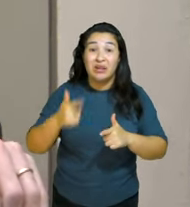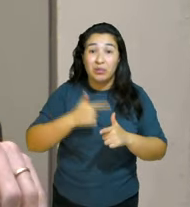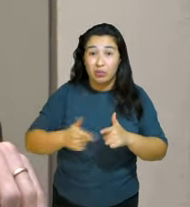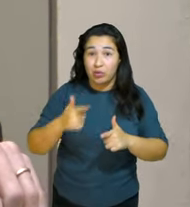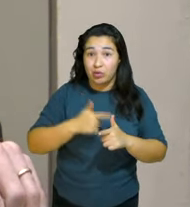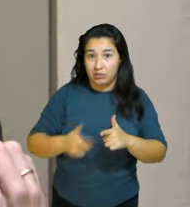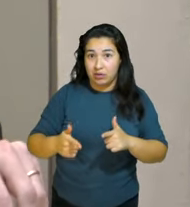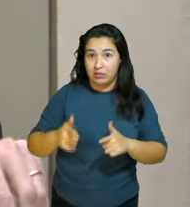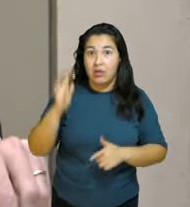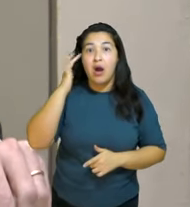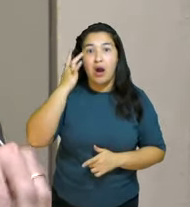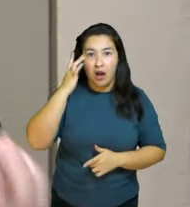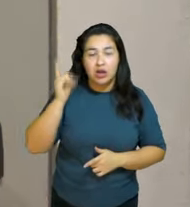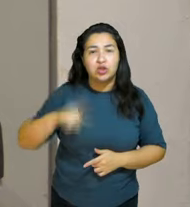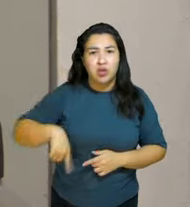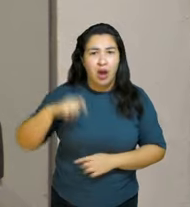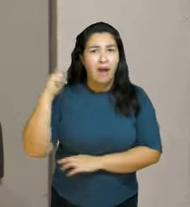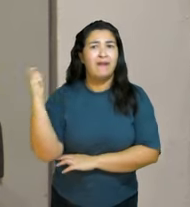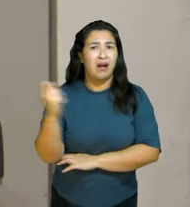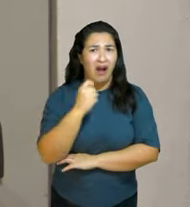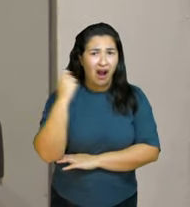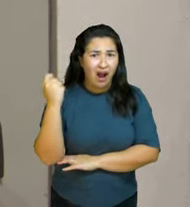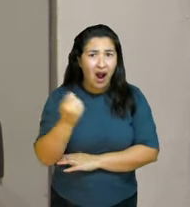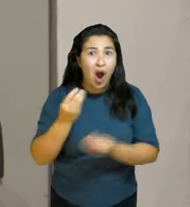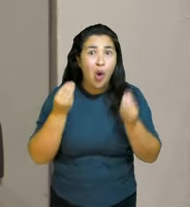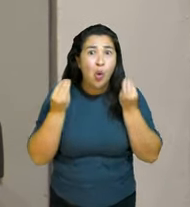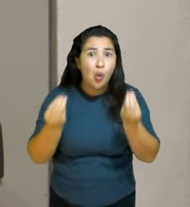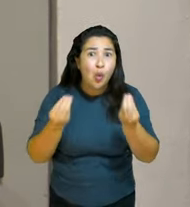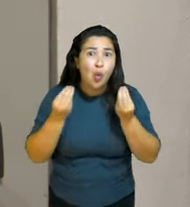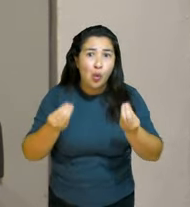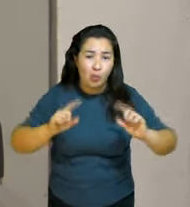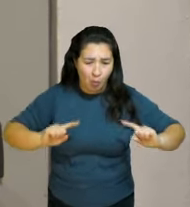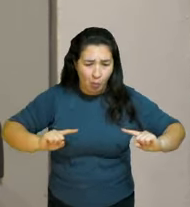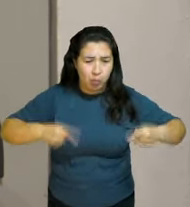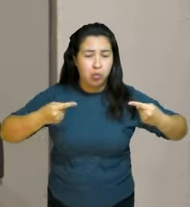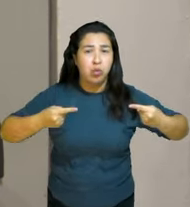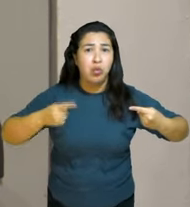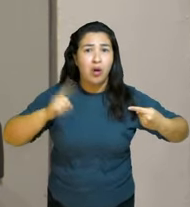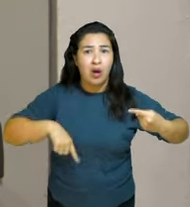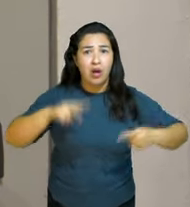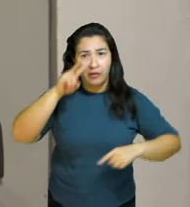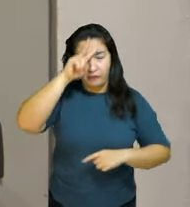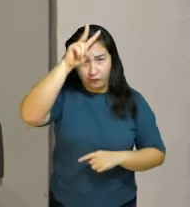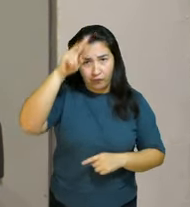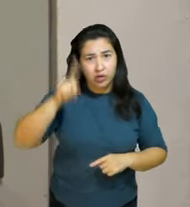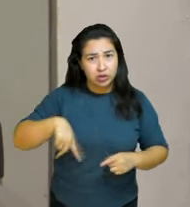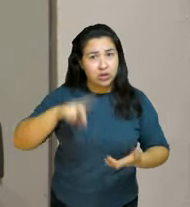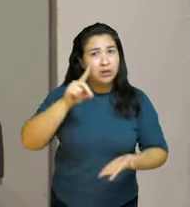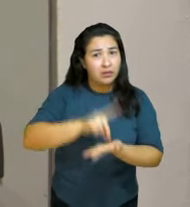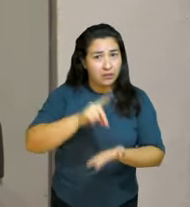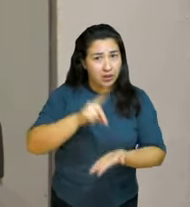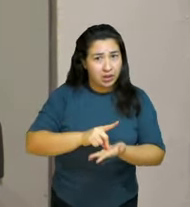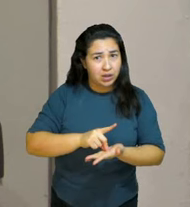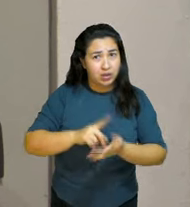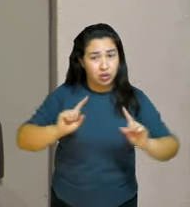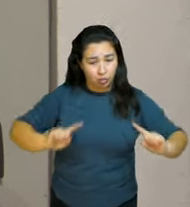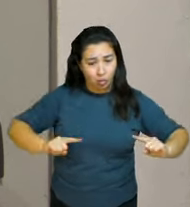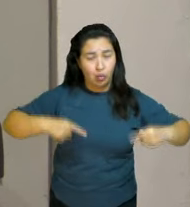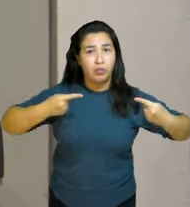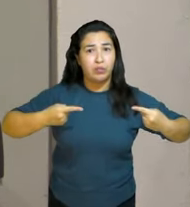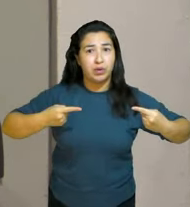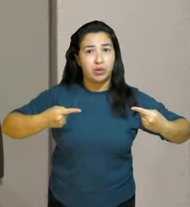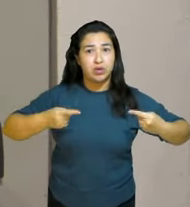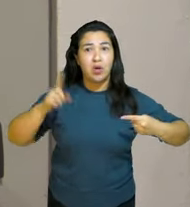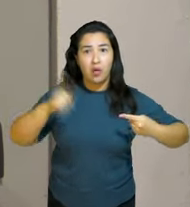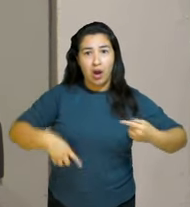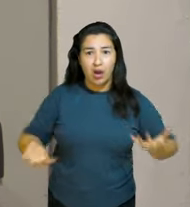no meu ver, é um problema gravíssimo, uma competição que é muito forte, que eu vou falar, mas é uma verdade, uma competição que é feita para ser a